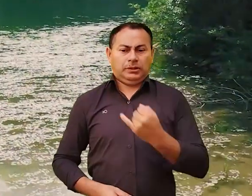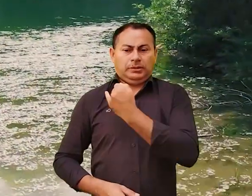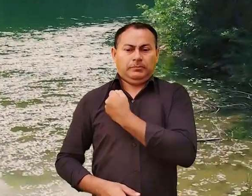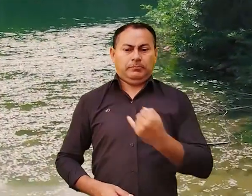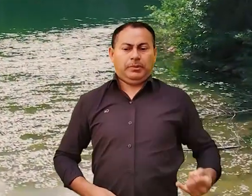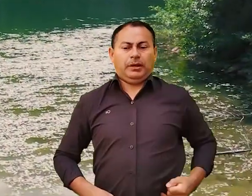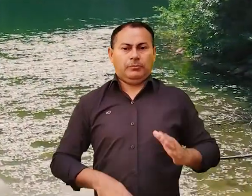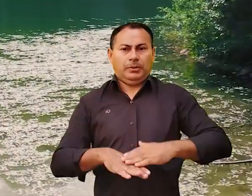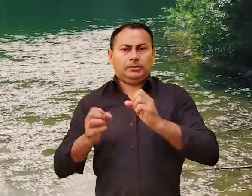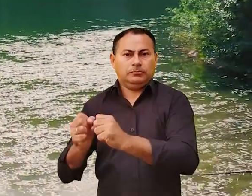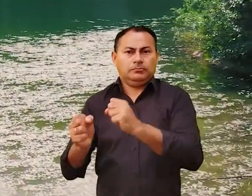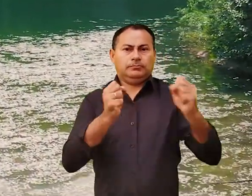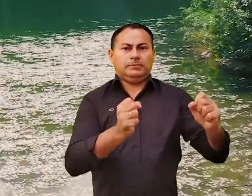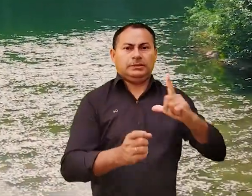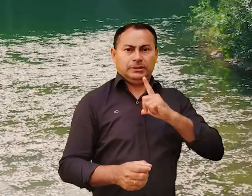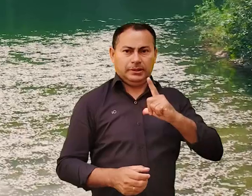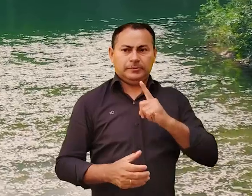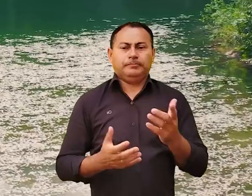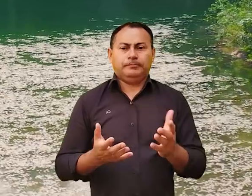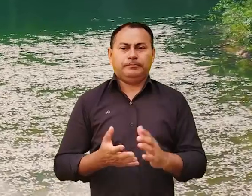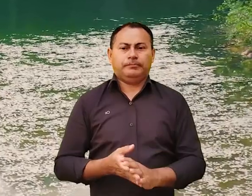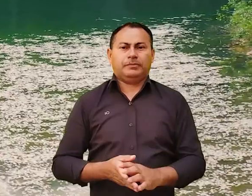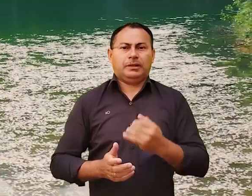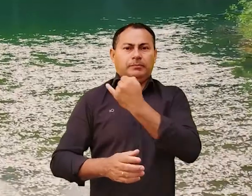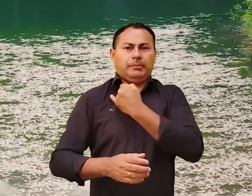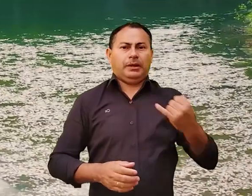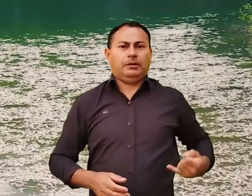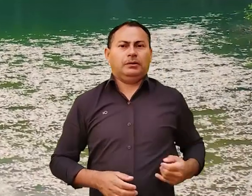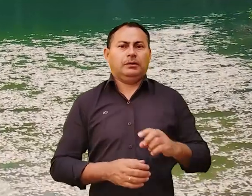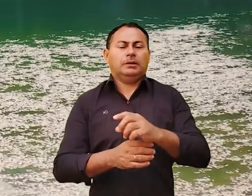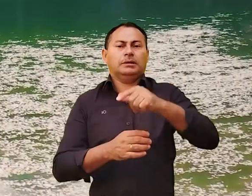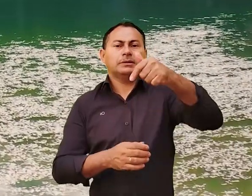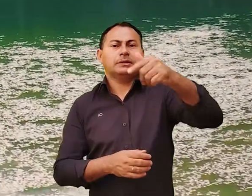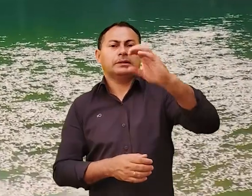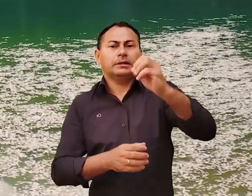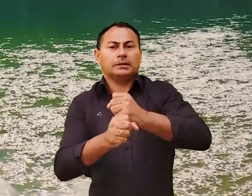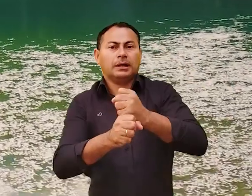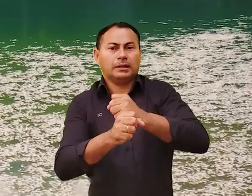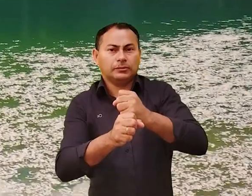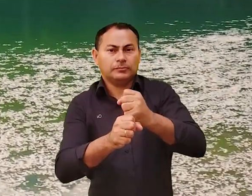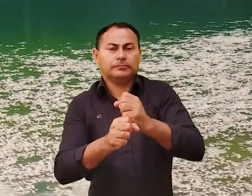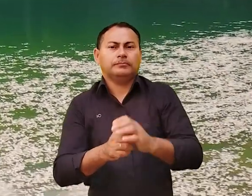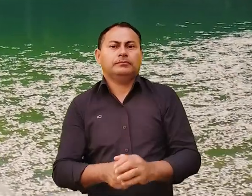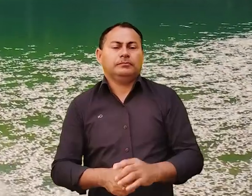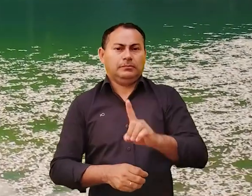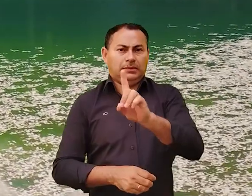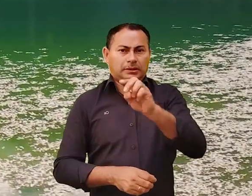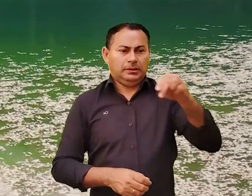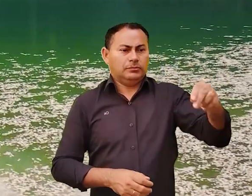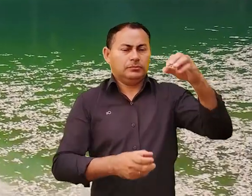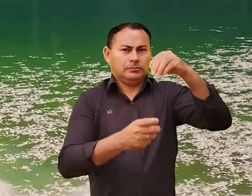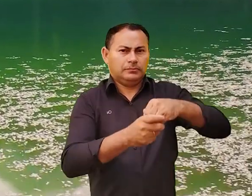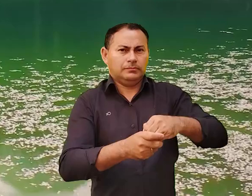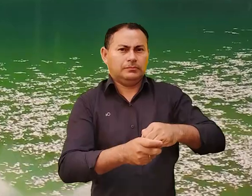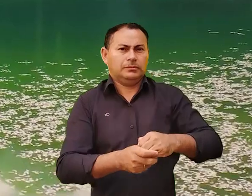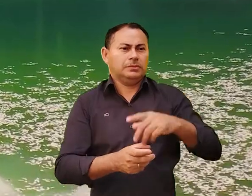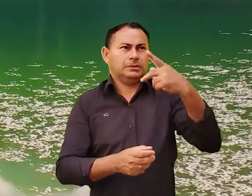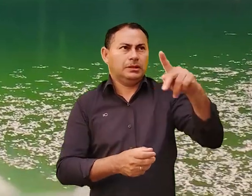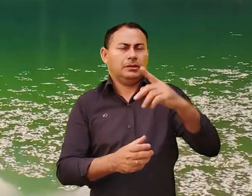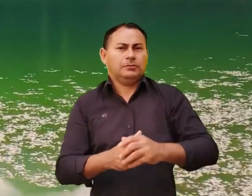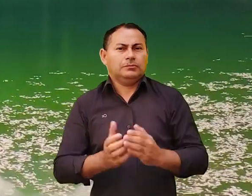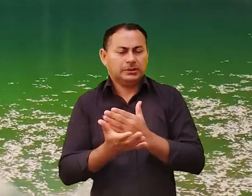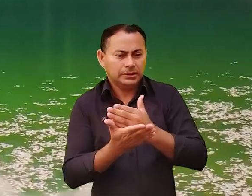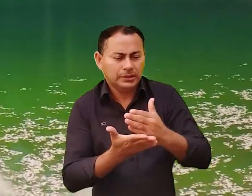império mais poderoso que existia. Esse império durou apenas 70 anos. Daniel esteve lá desde o